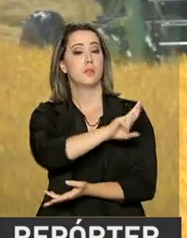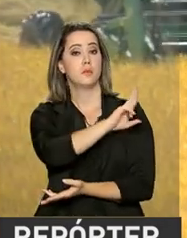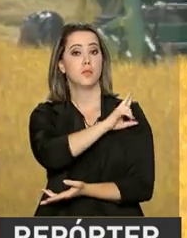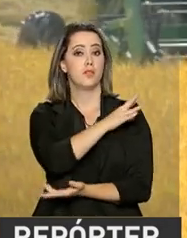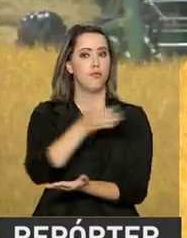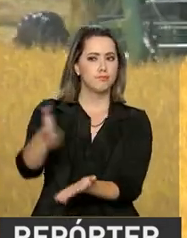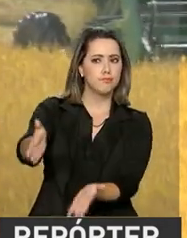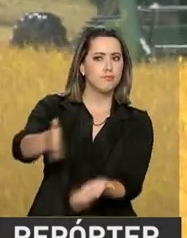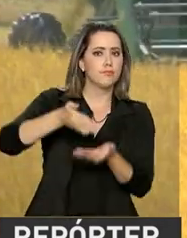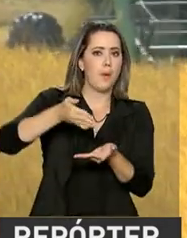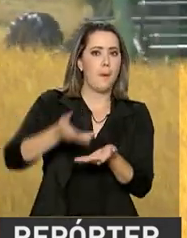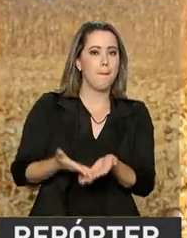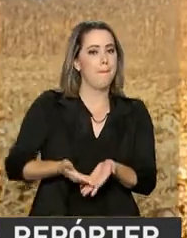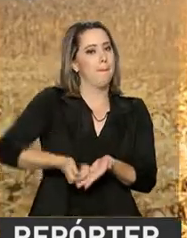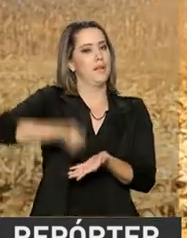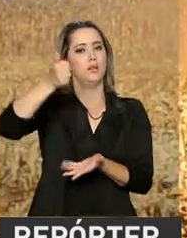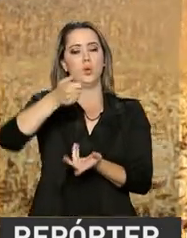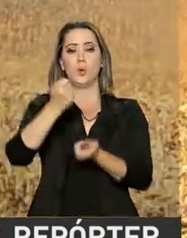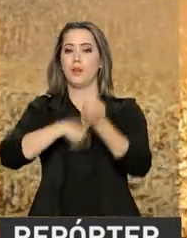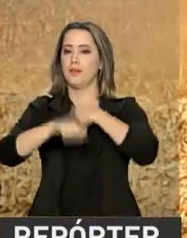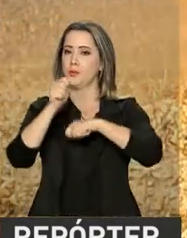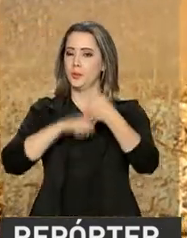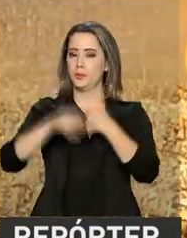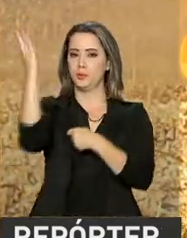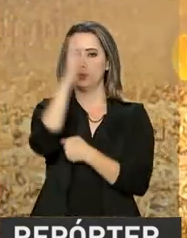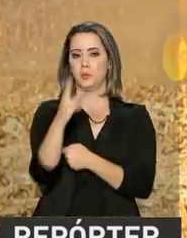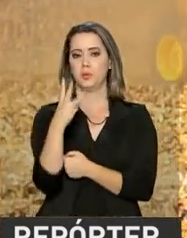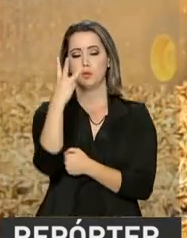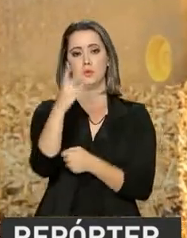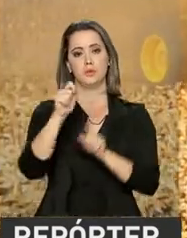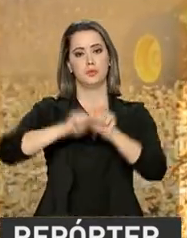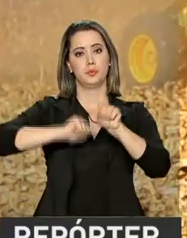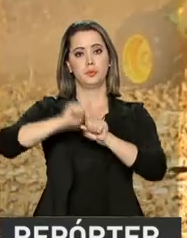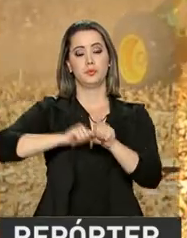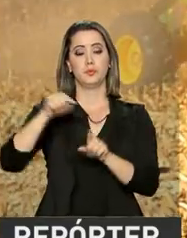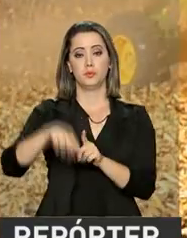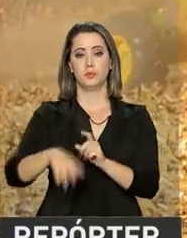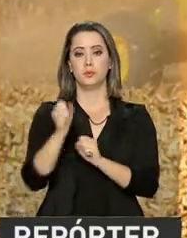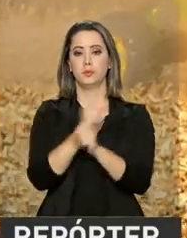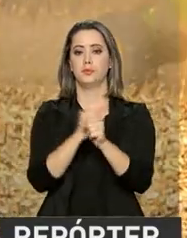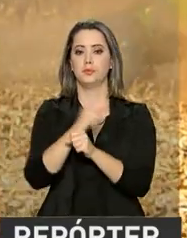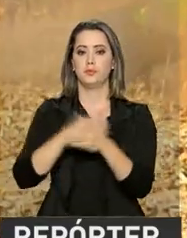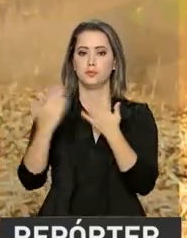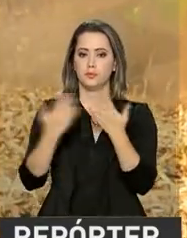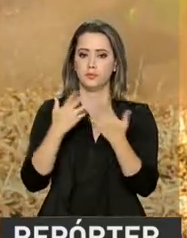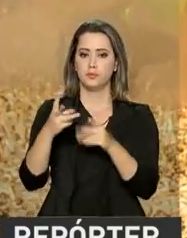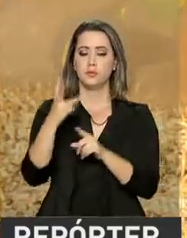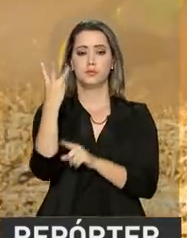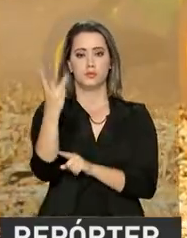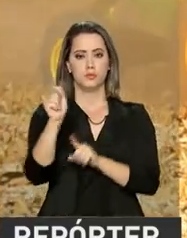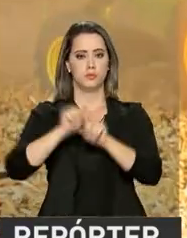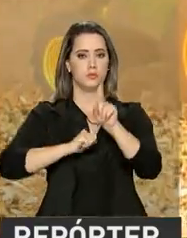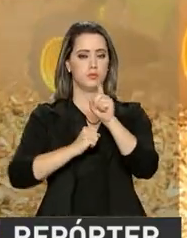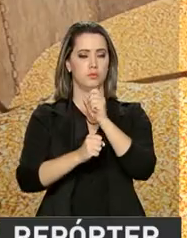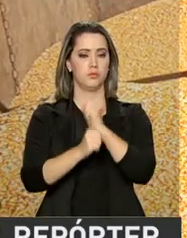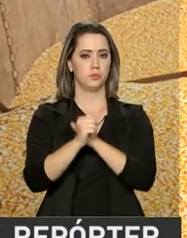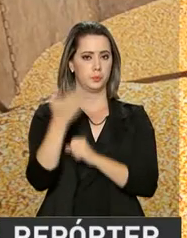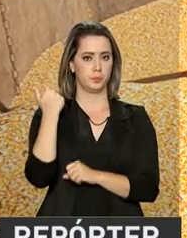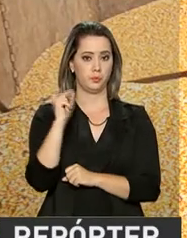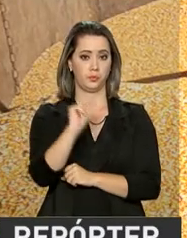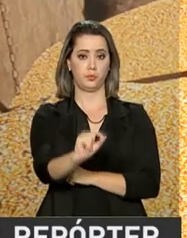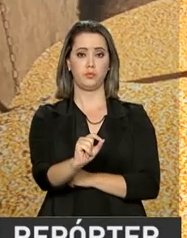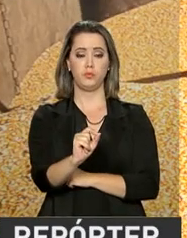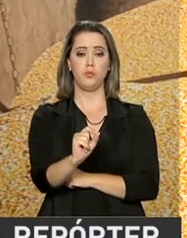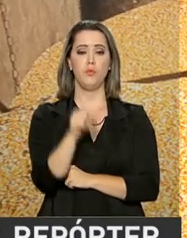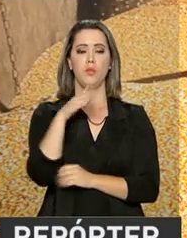recuperação da economia brasileira nos três primeiros meses deste ano em relação ao último trimestre do ano passado o